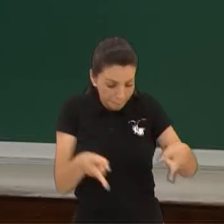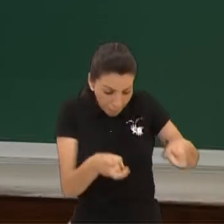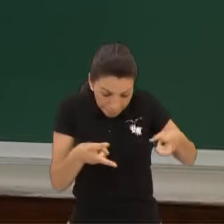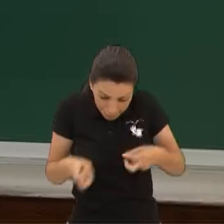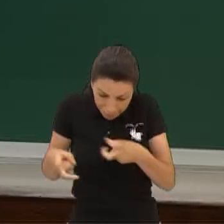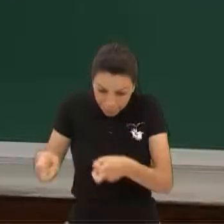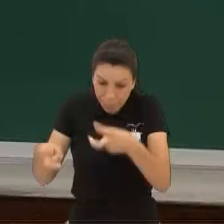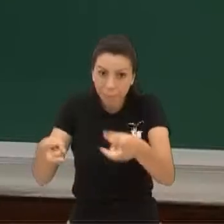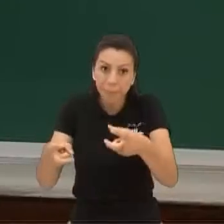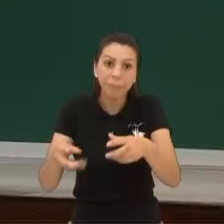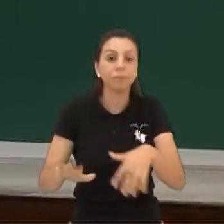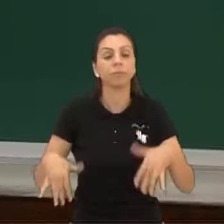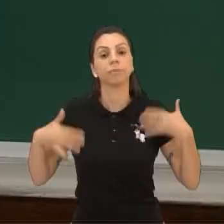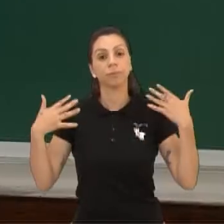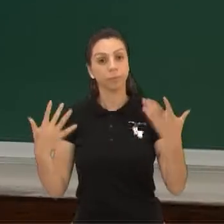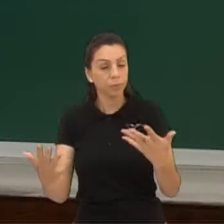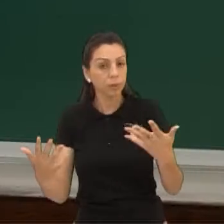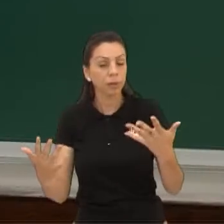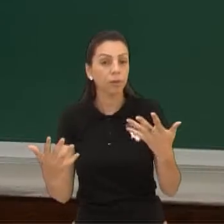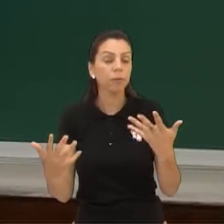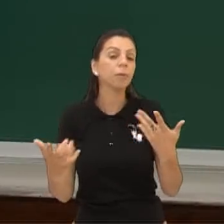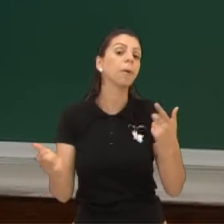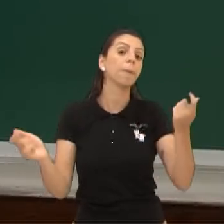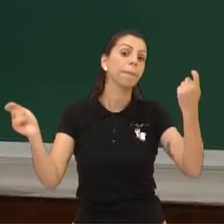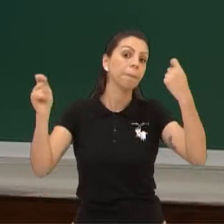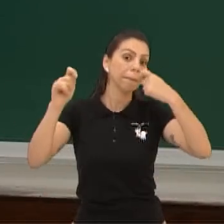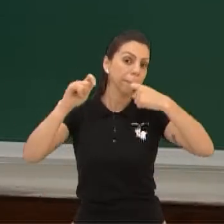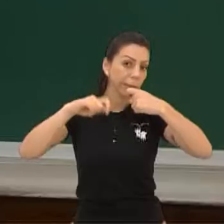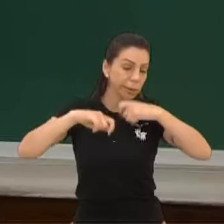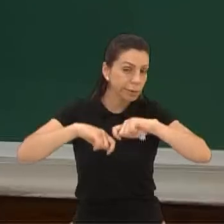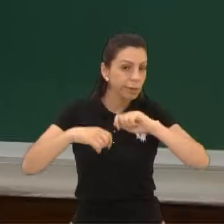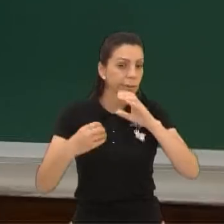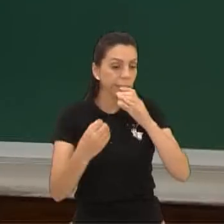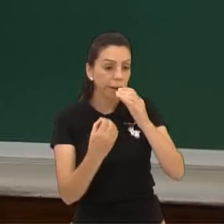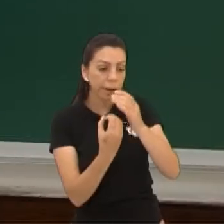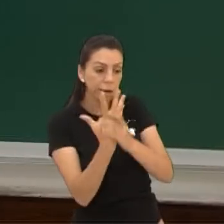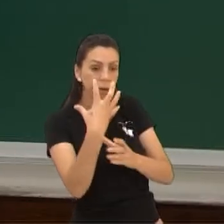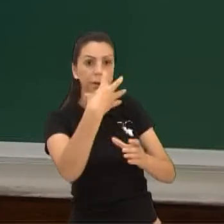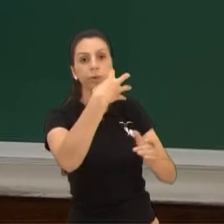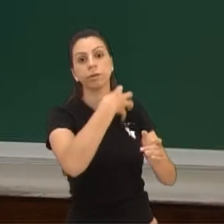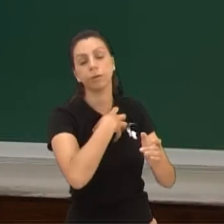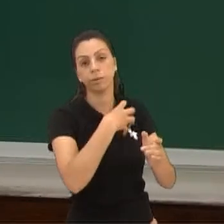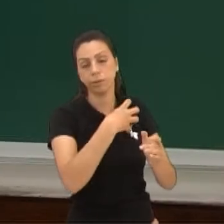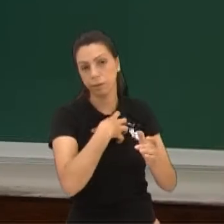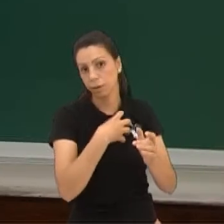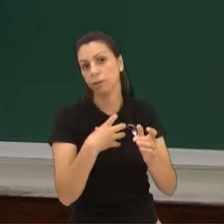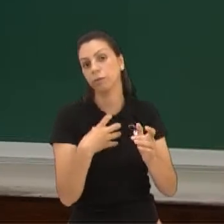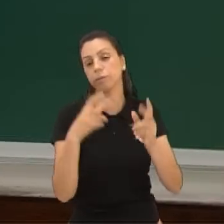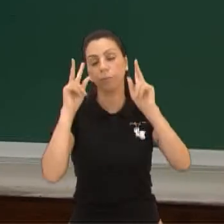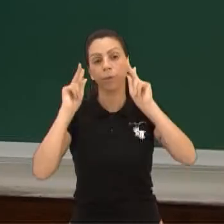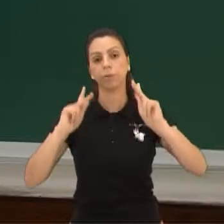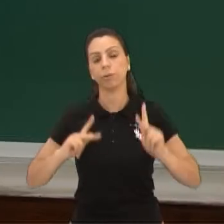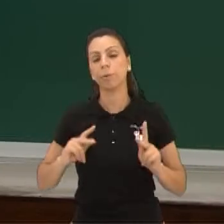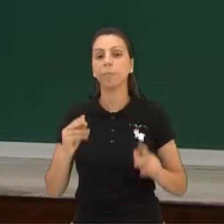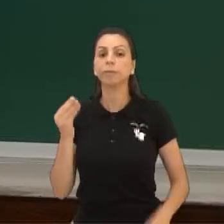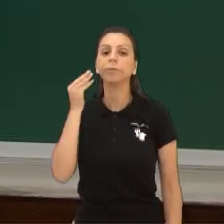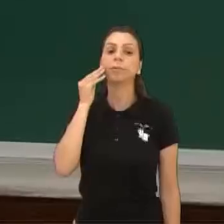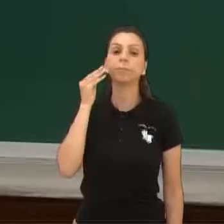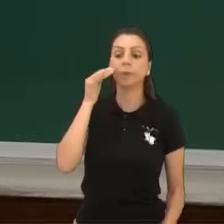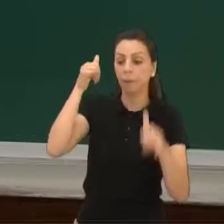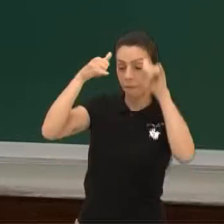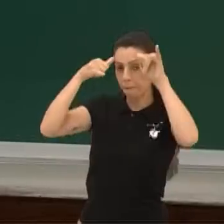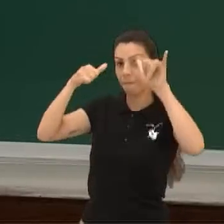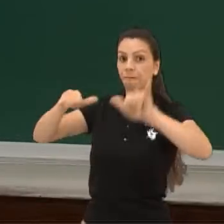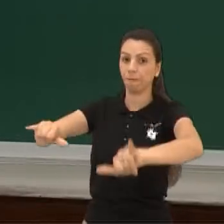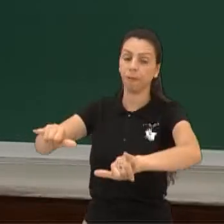ambiente. Então, alternativas estão sendo criadas e foram criadas pelo homem para tentar evitar